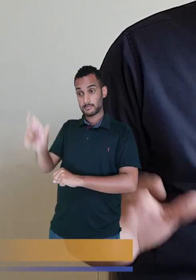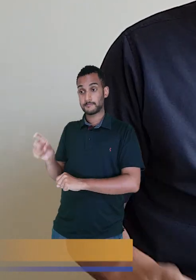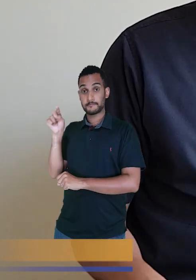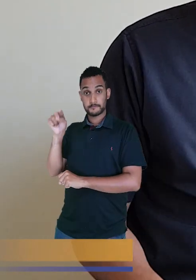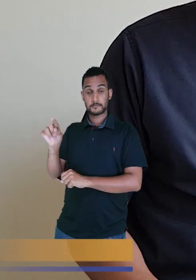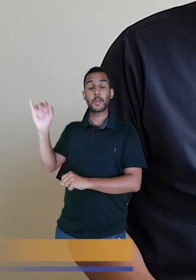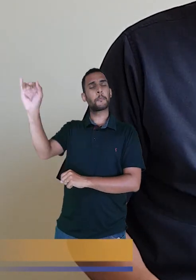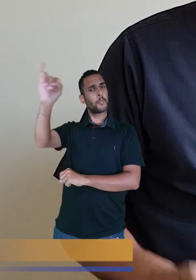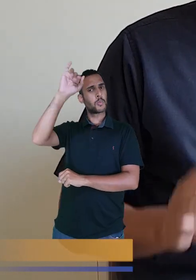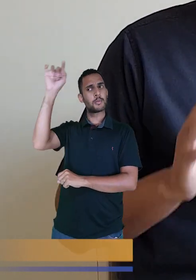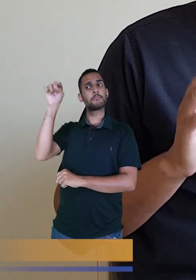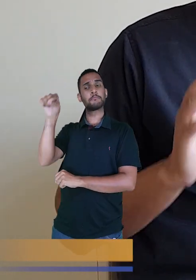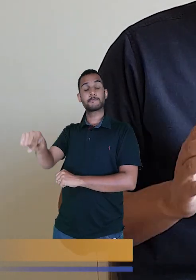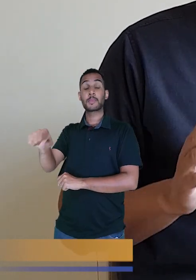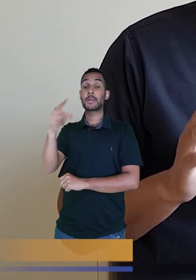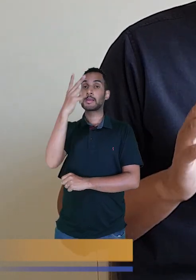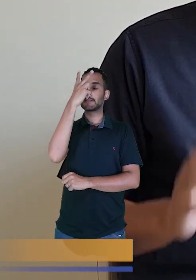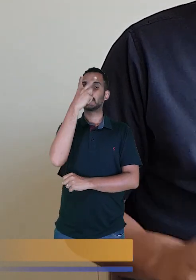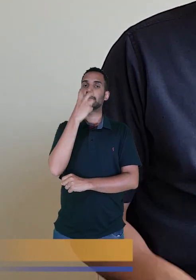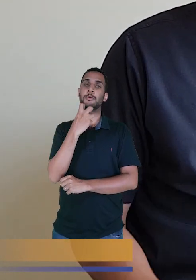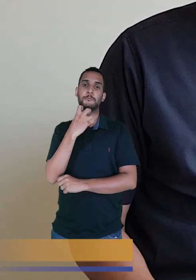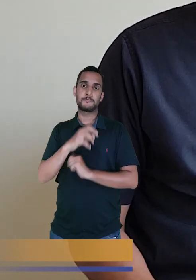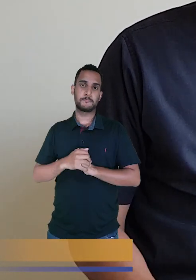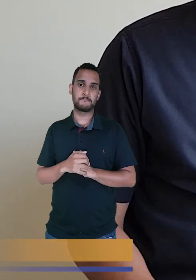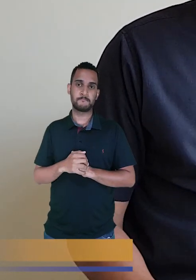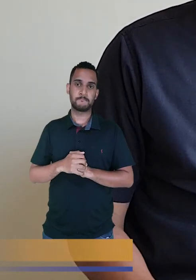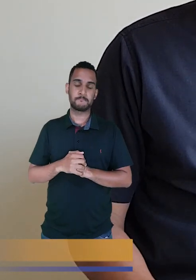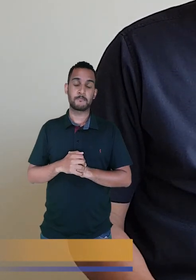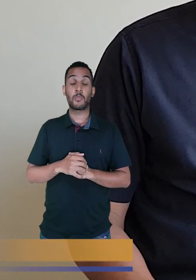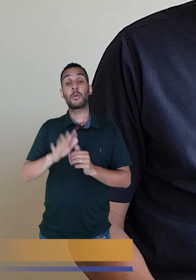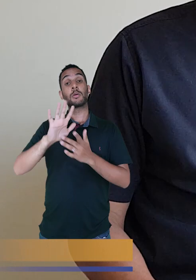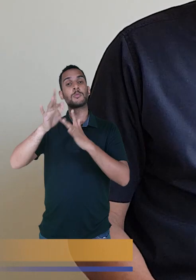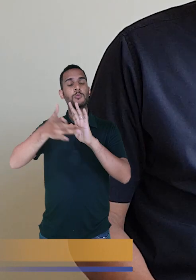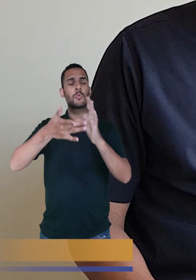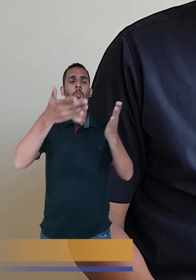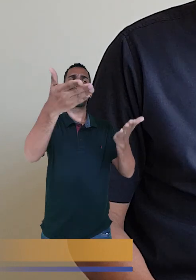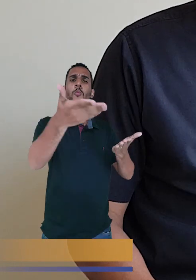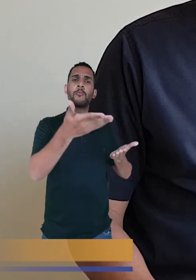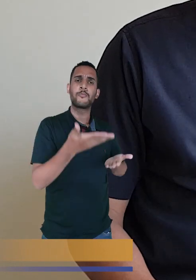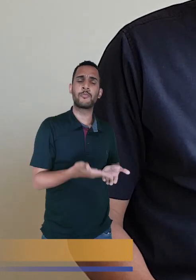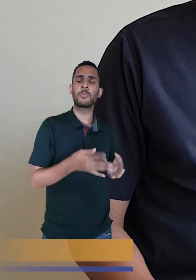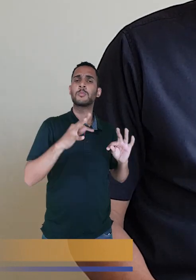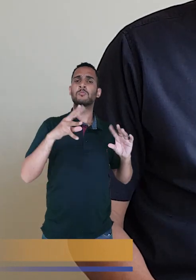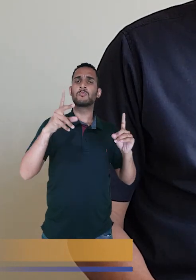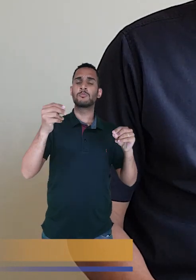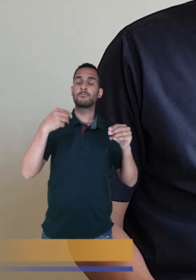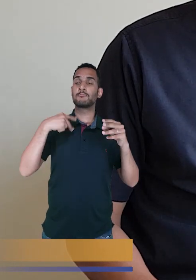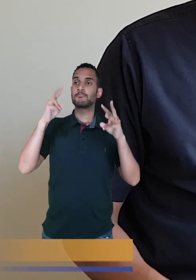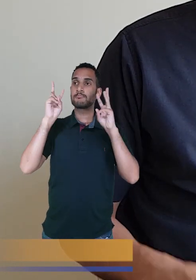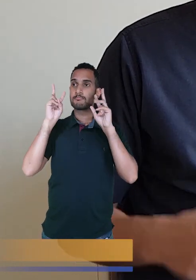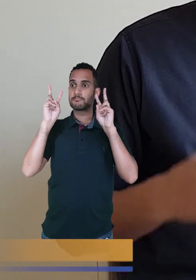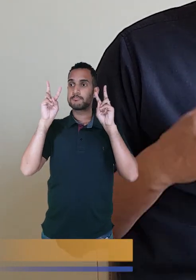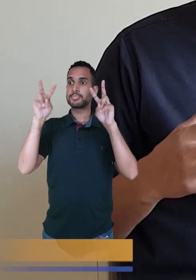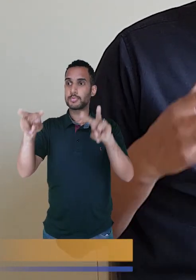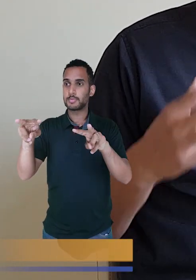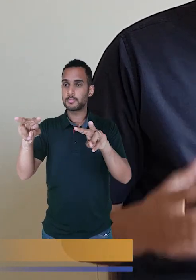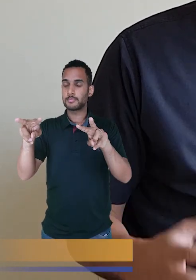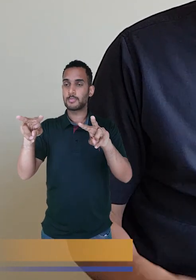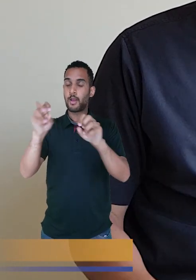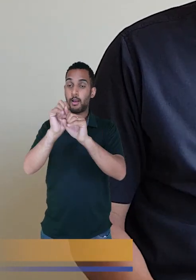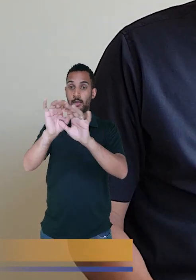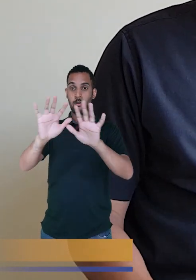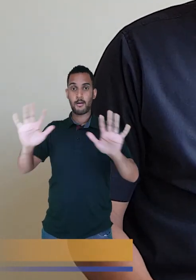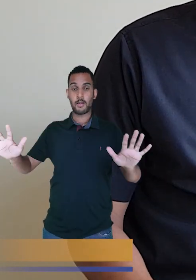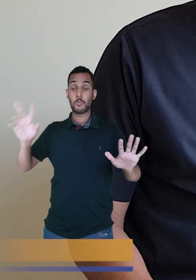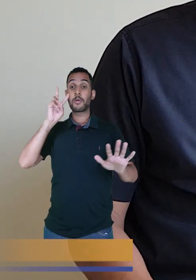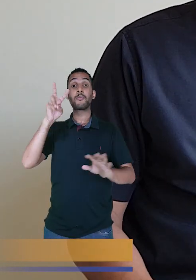muito importante na quaresma, o cego de nascença. Jesus convida a todos nós a